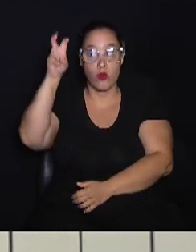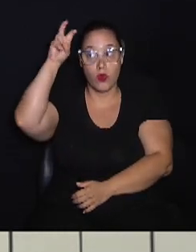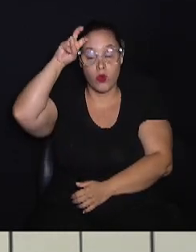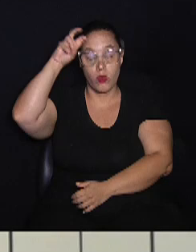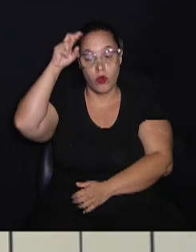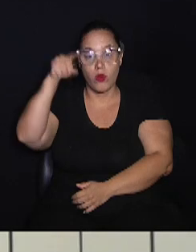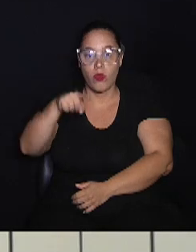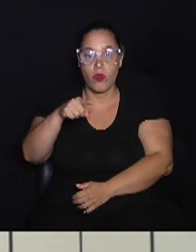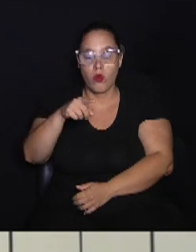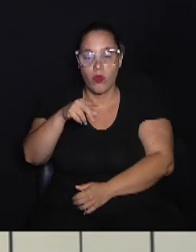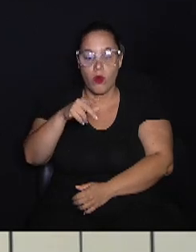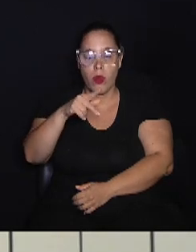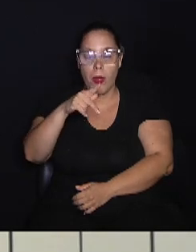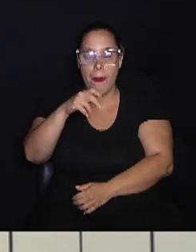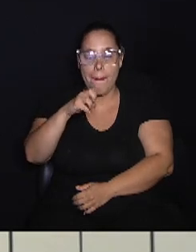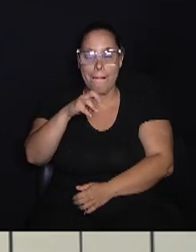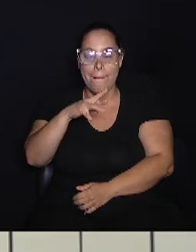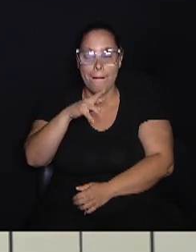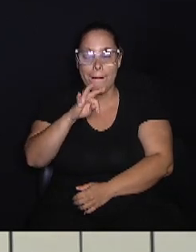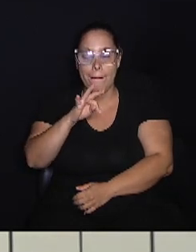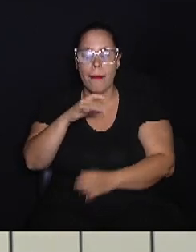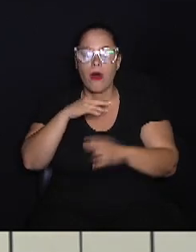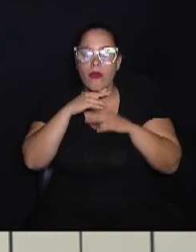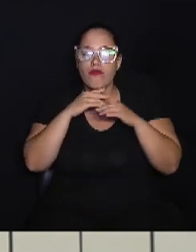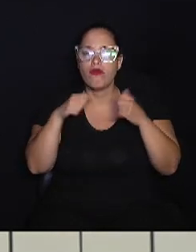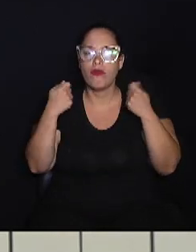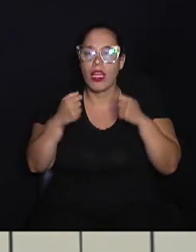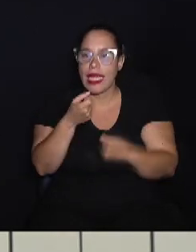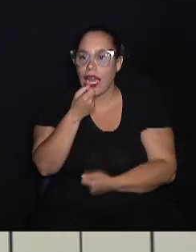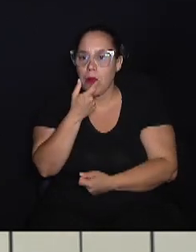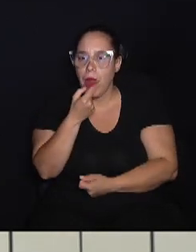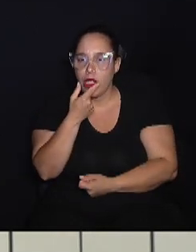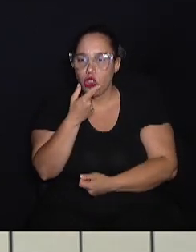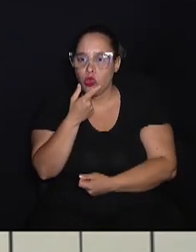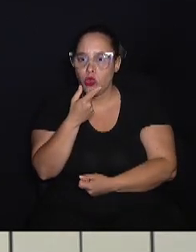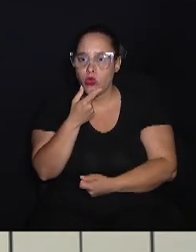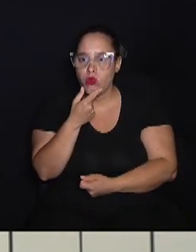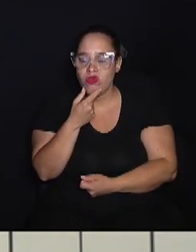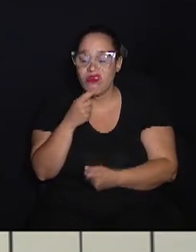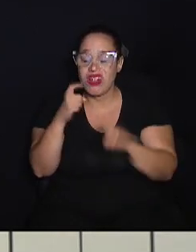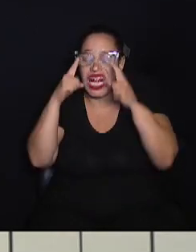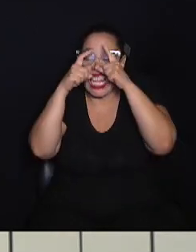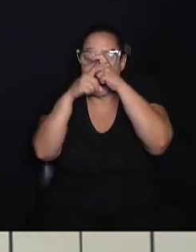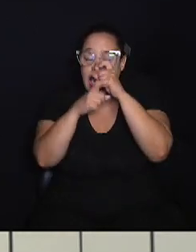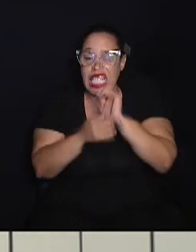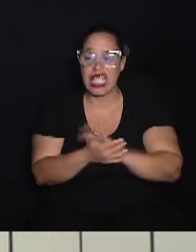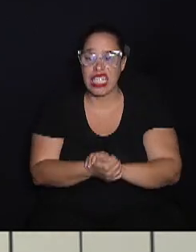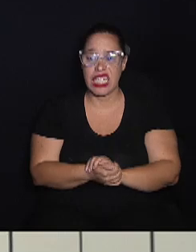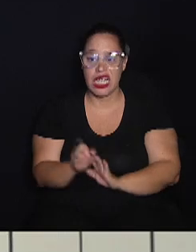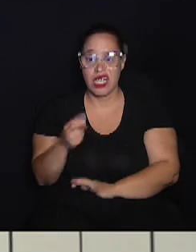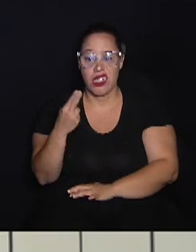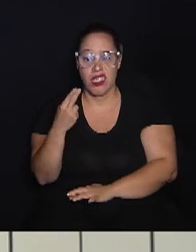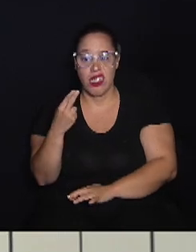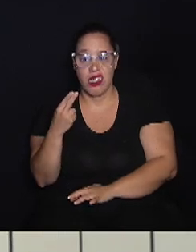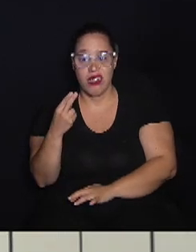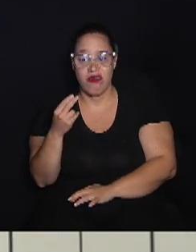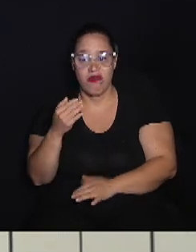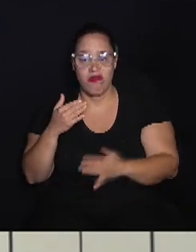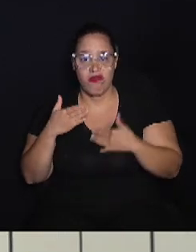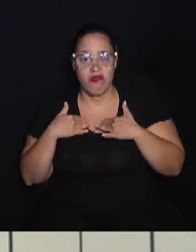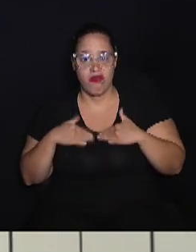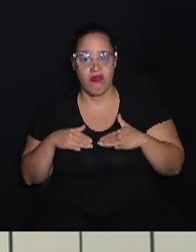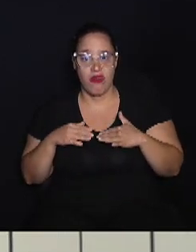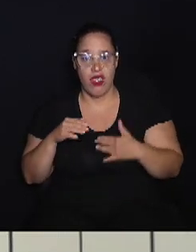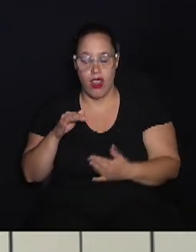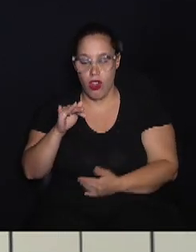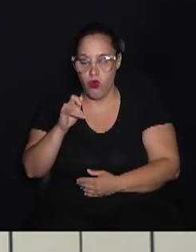você que tem animal de estimação em casa quando precisa dar remédio tem dificuldades ou é da turma que prefere dar